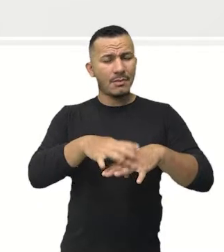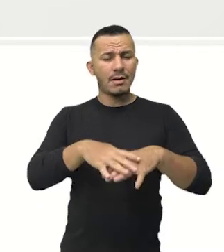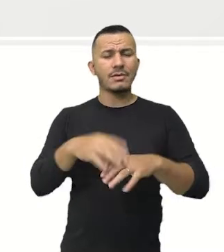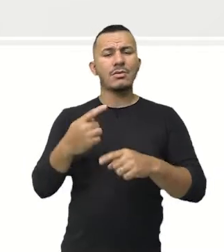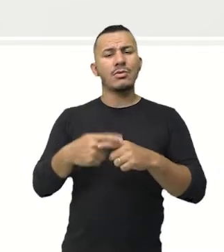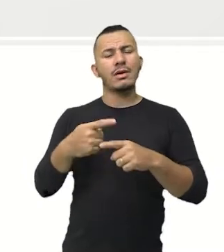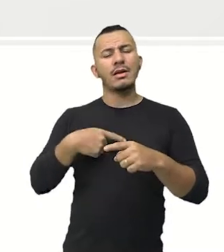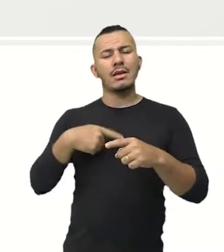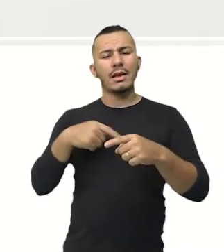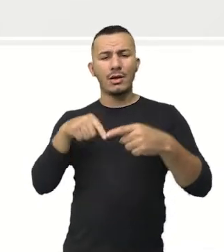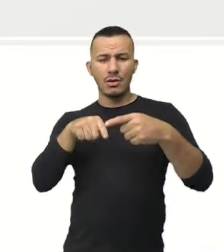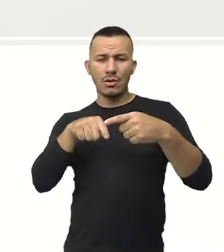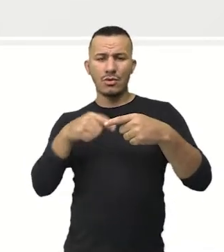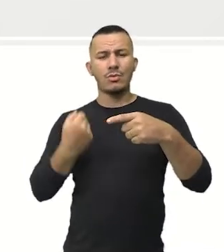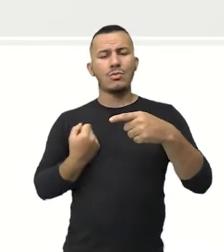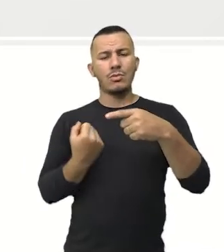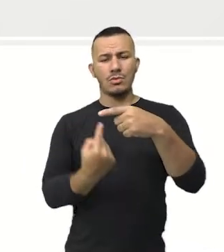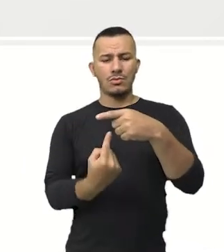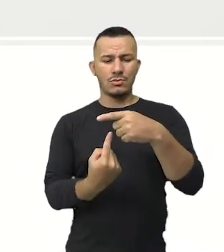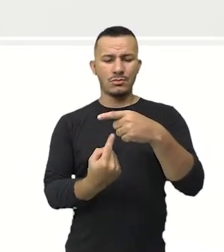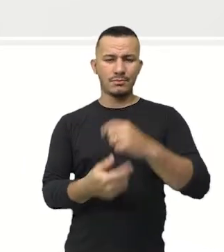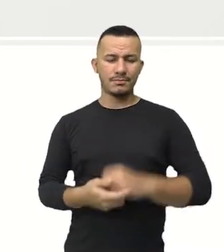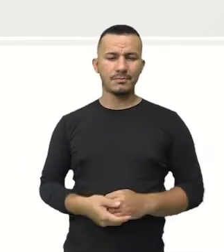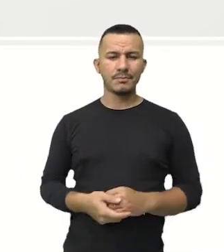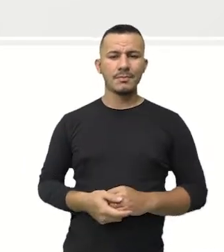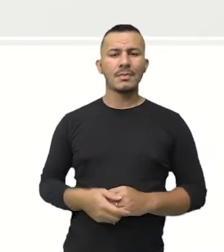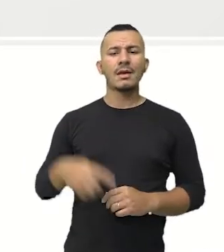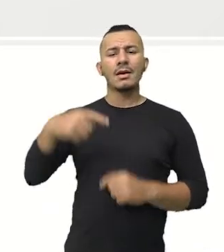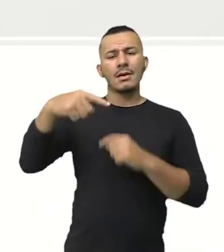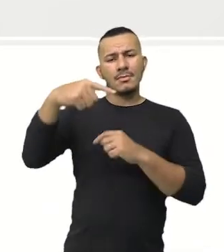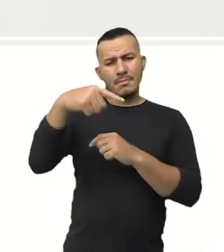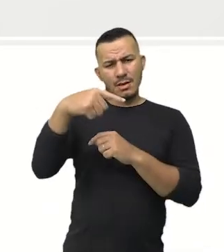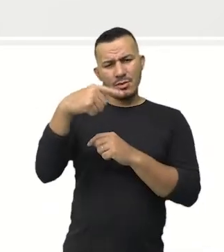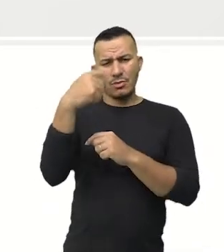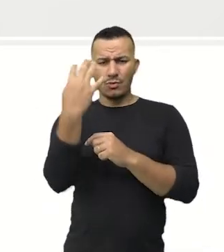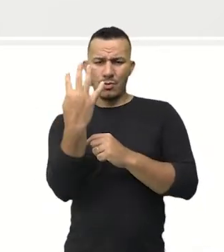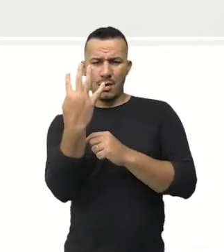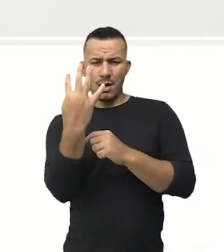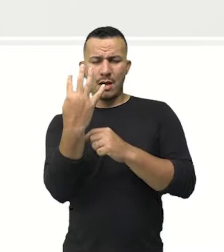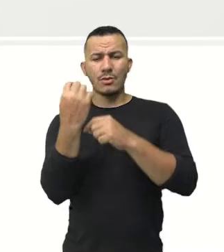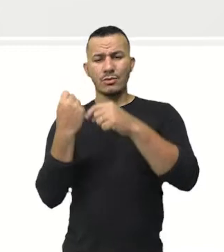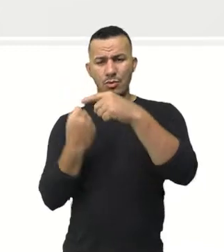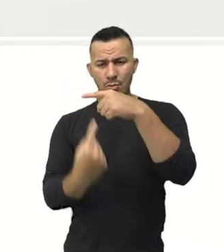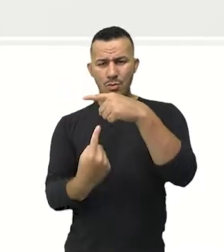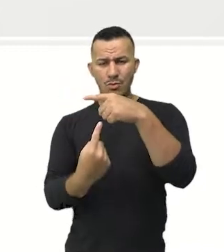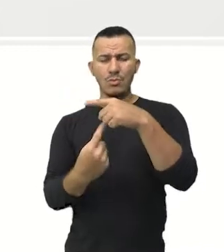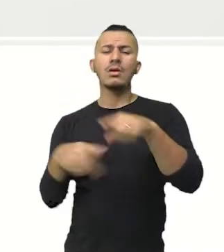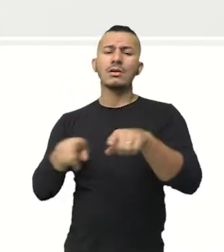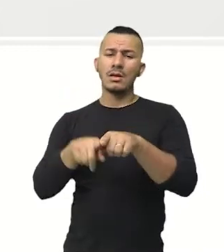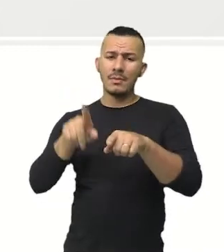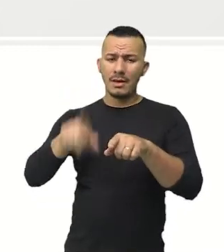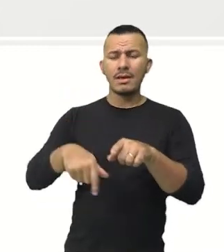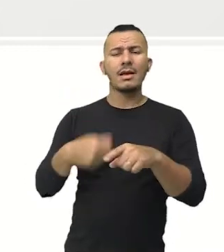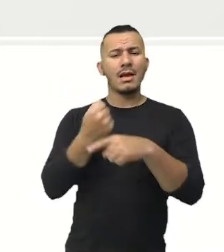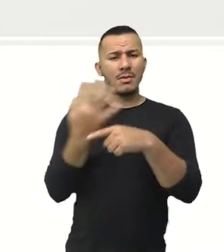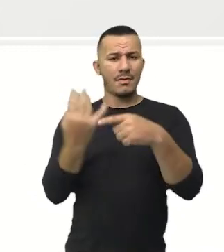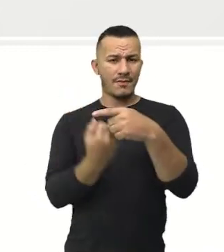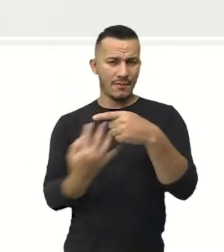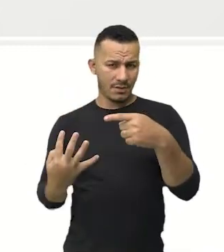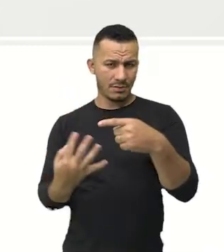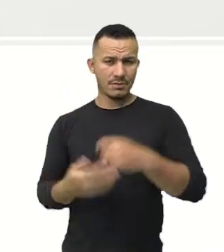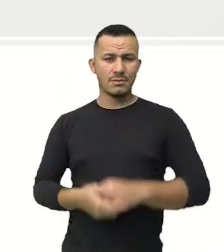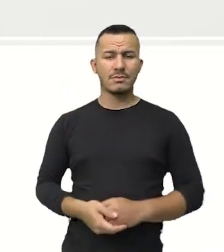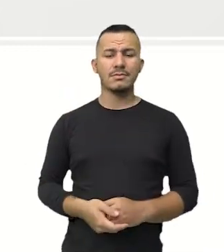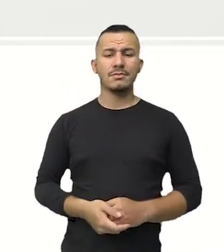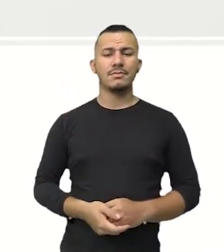porque ele tem um denominador 1. E falar menos 4 sobre 1 também é uma maneira de representar o menos 4 na forma de